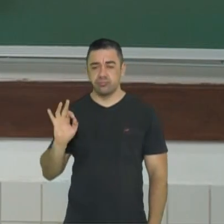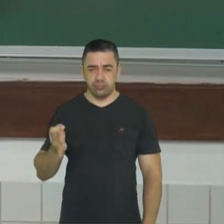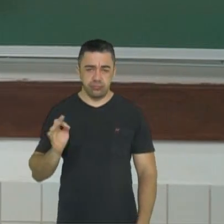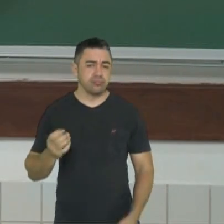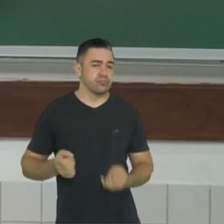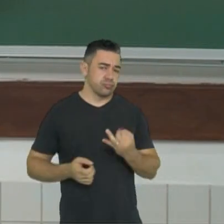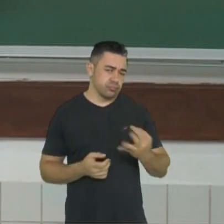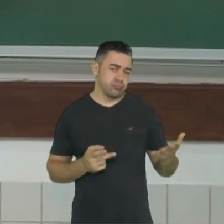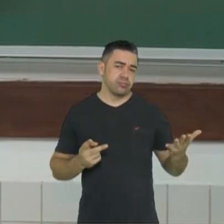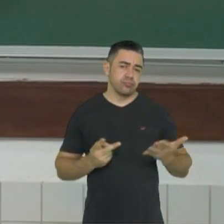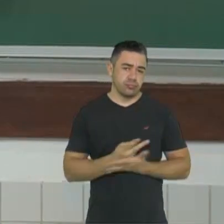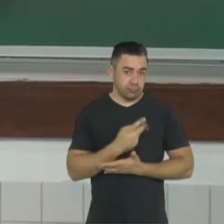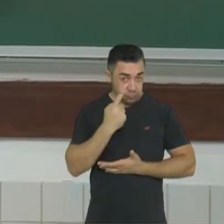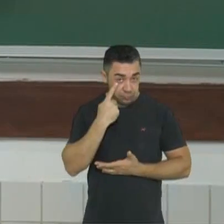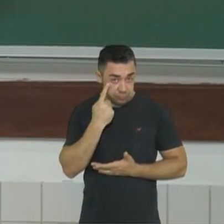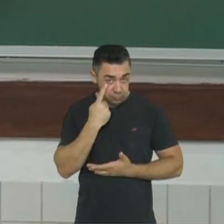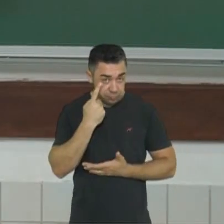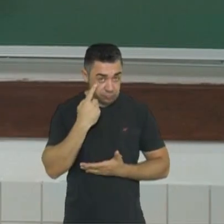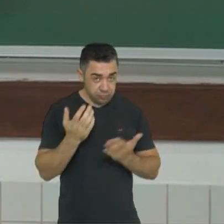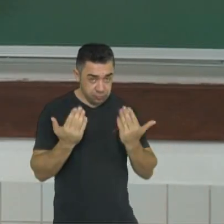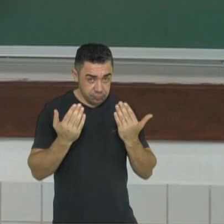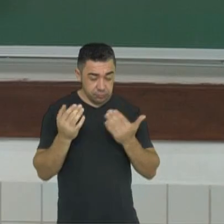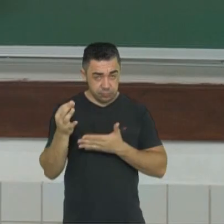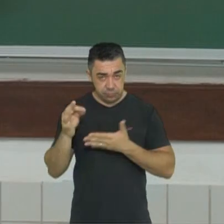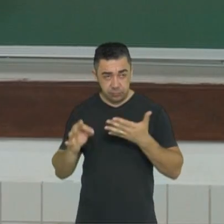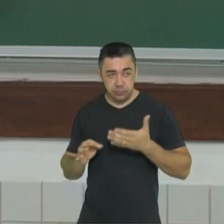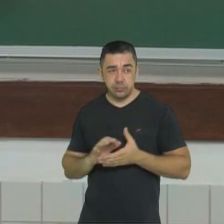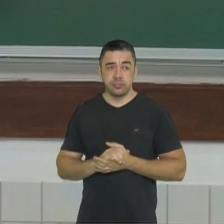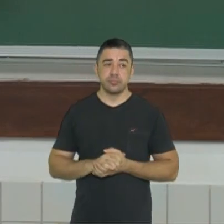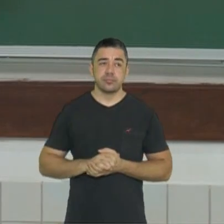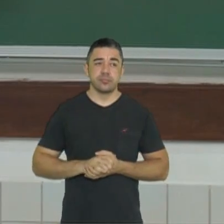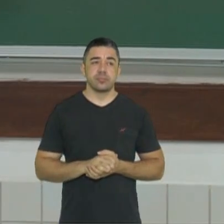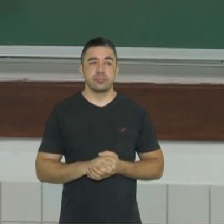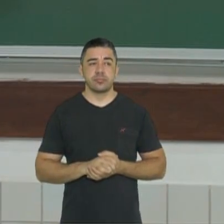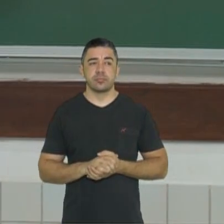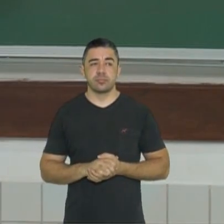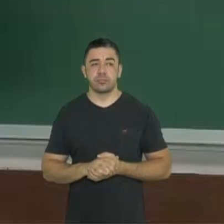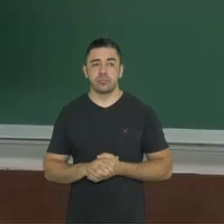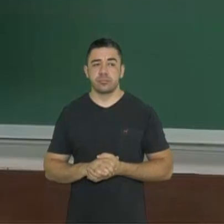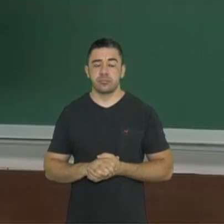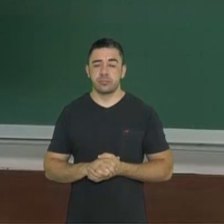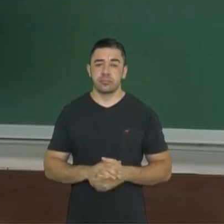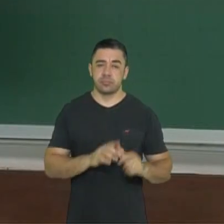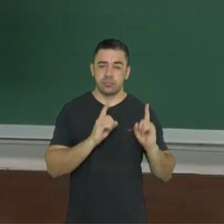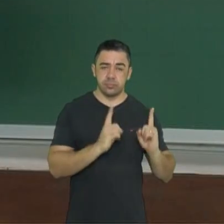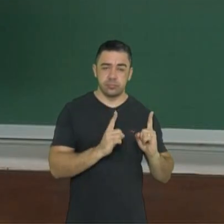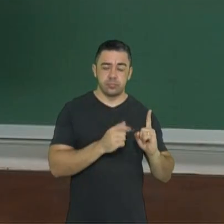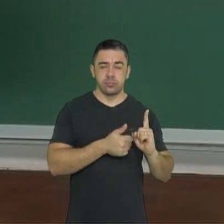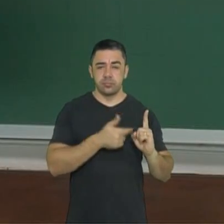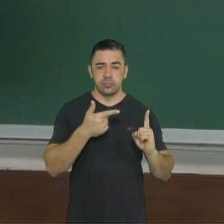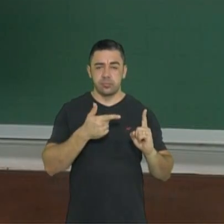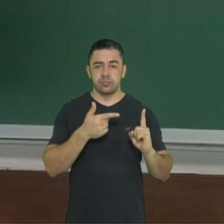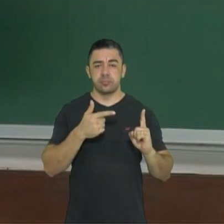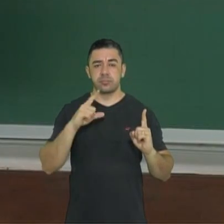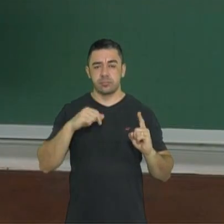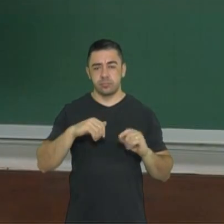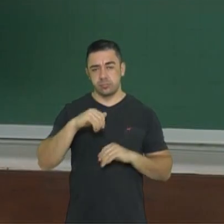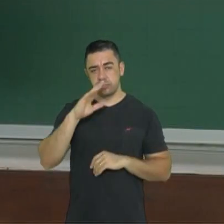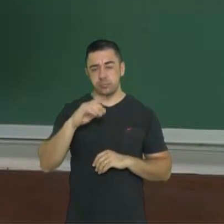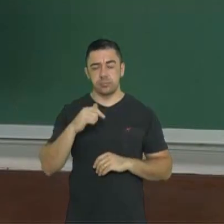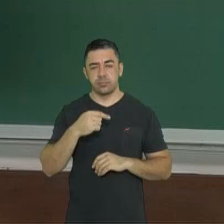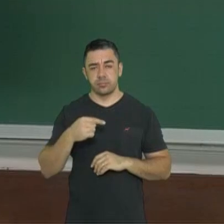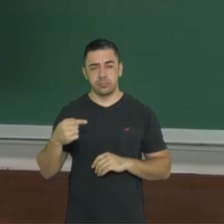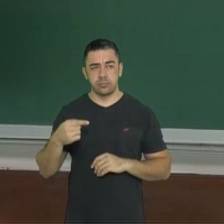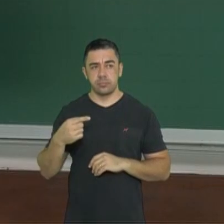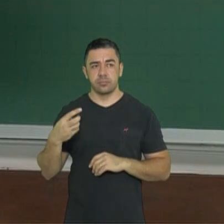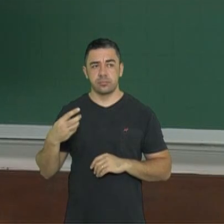certa algumas estão errados vamos corrigir juntos falar número de 12 é maior que moda - Preto